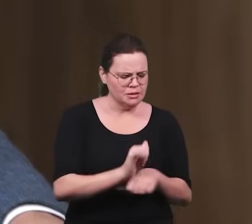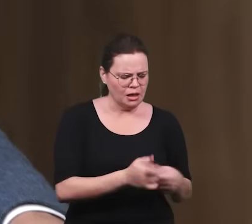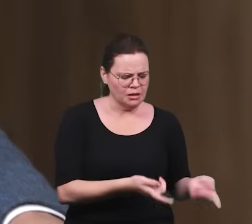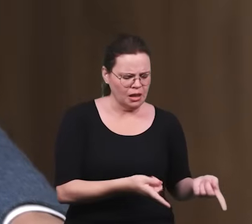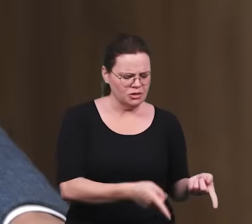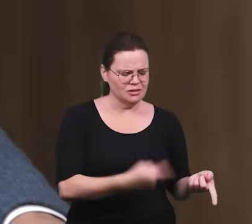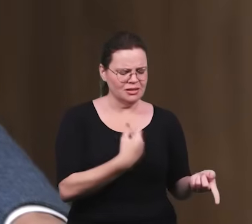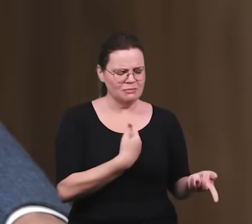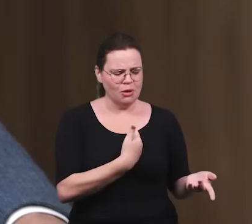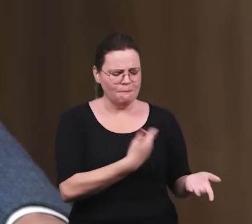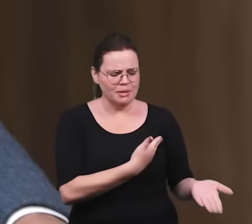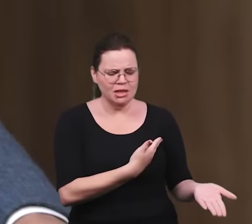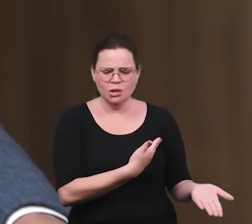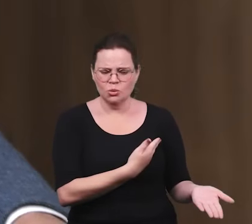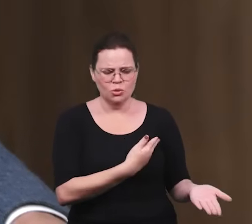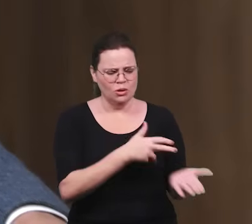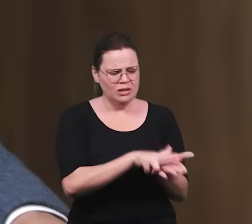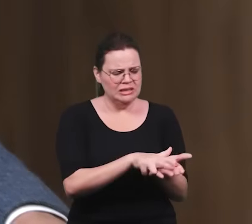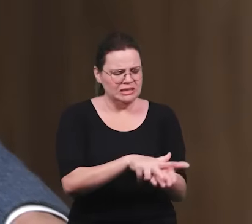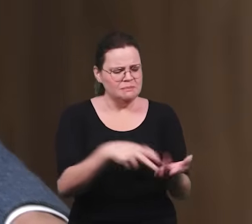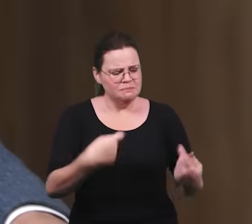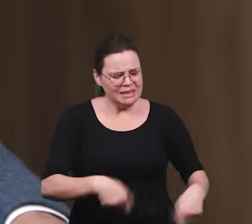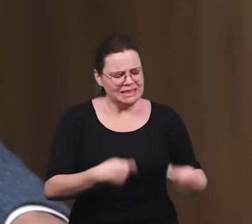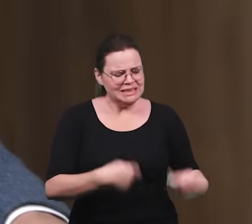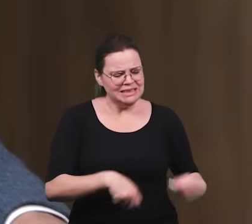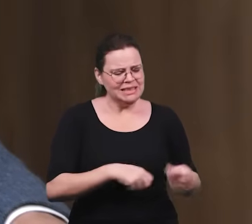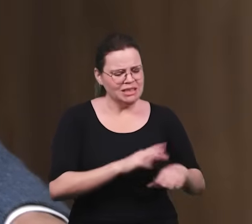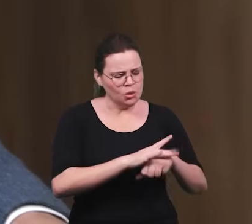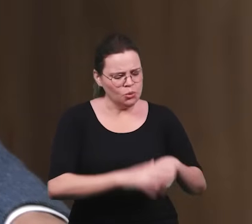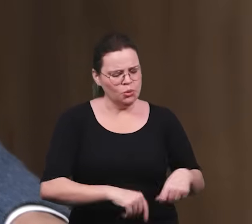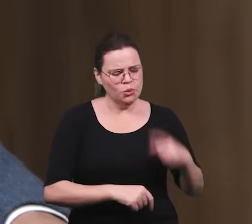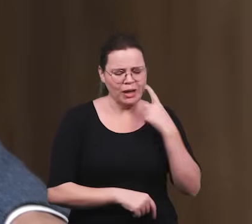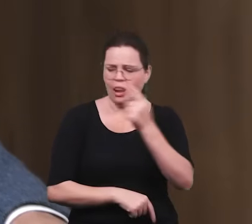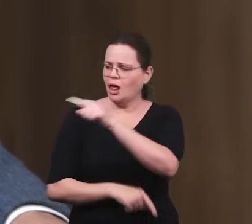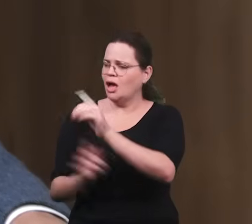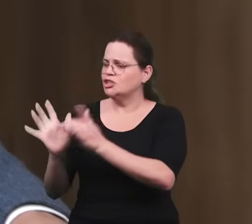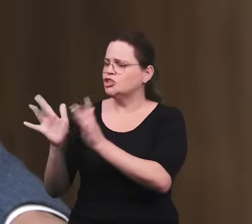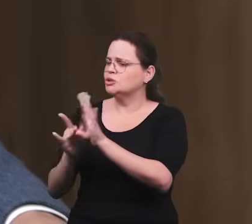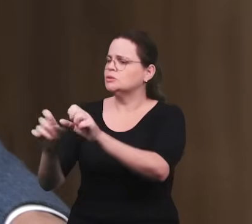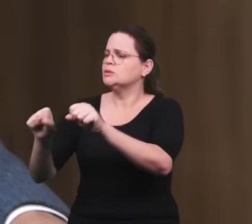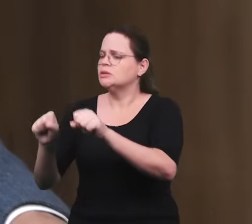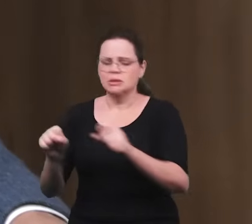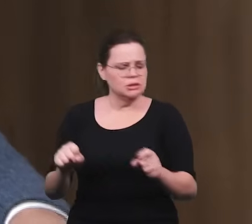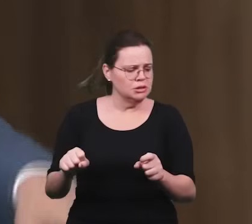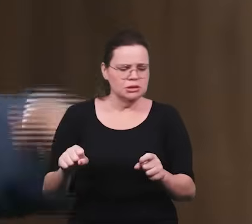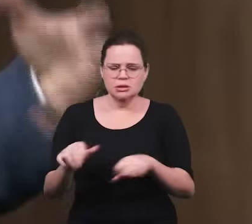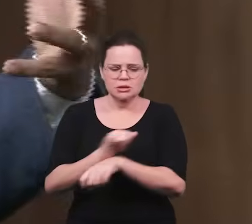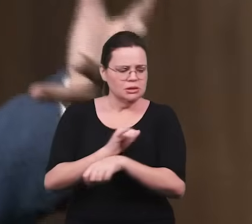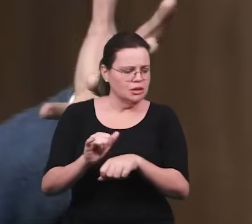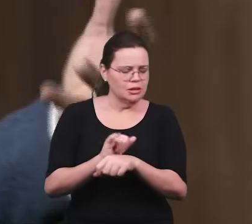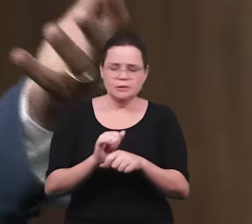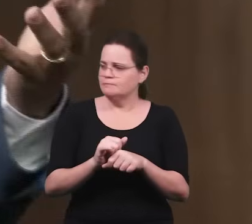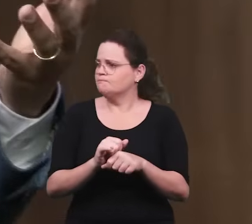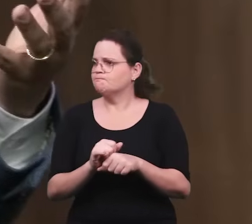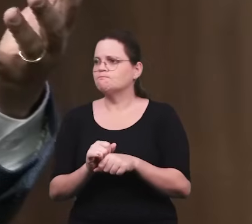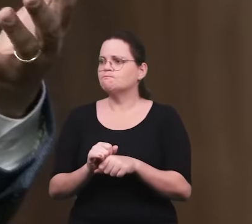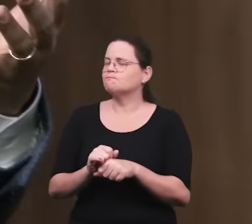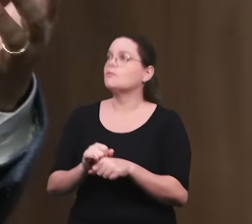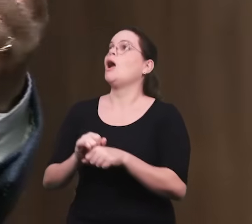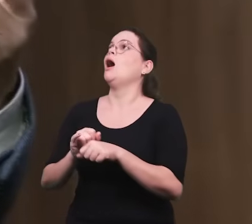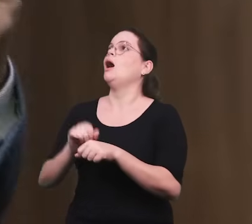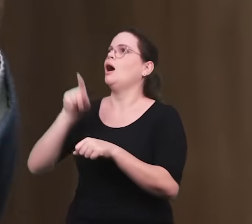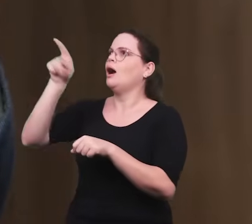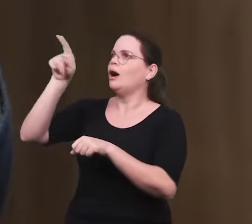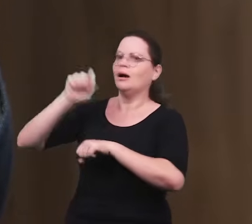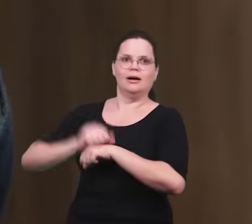por aquele homem. Então, nós como igreja hoje, nós devemos lutar por essas almas. Então, na prática, vamos lá.